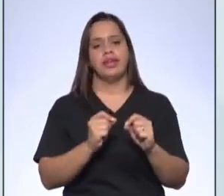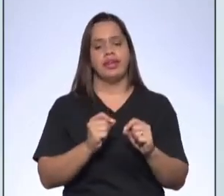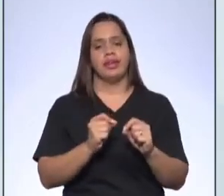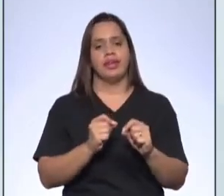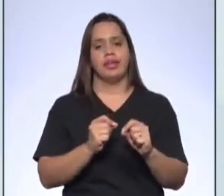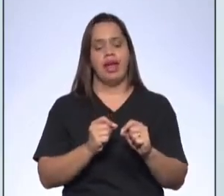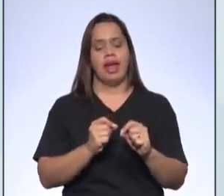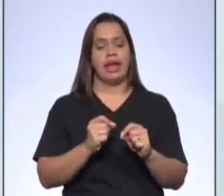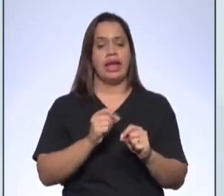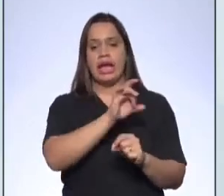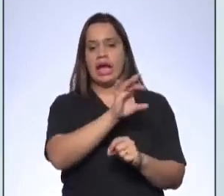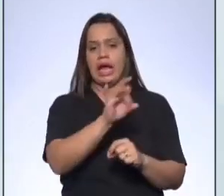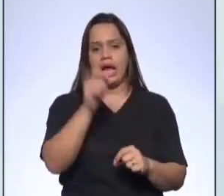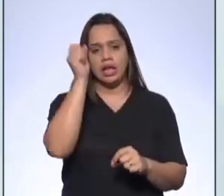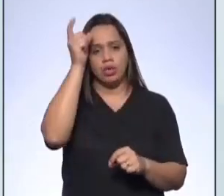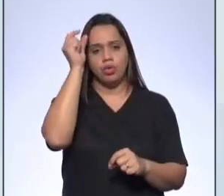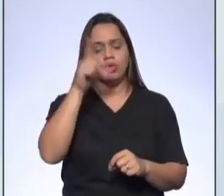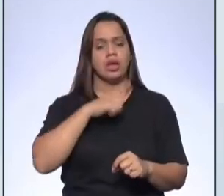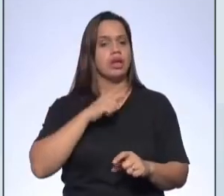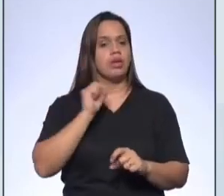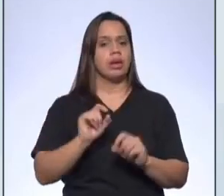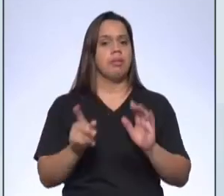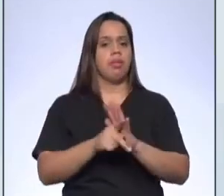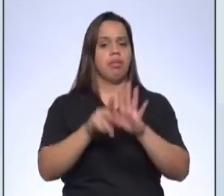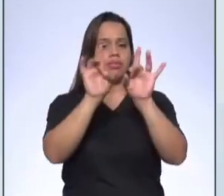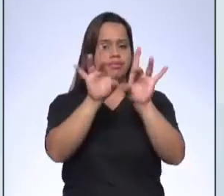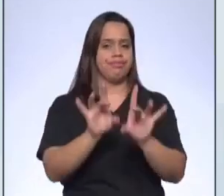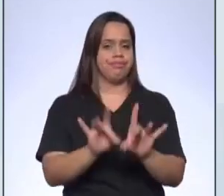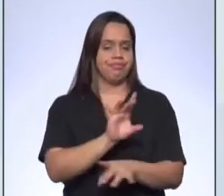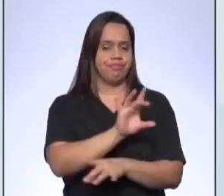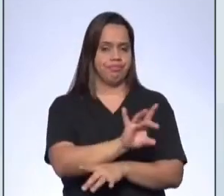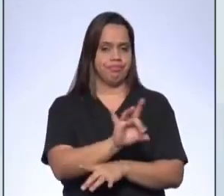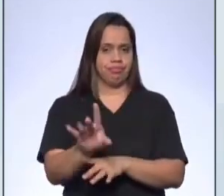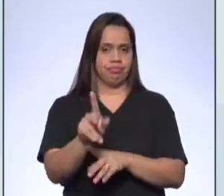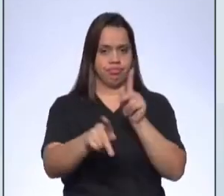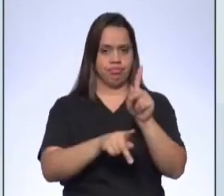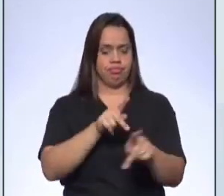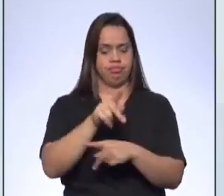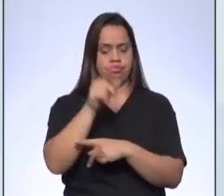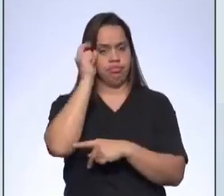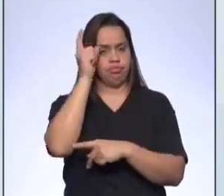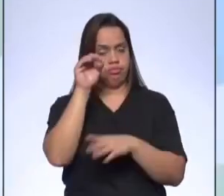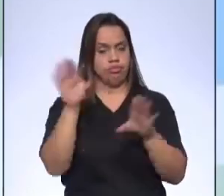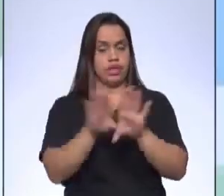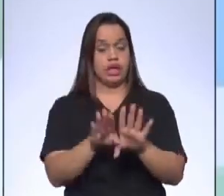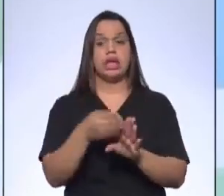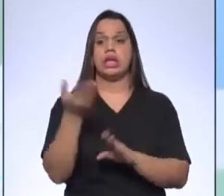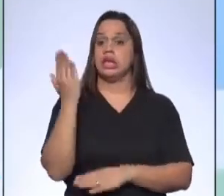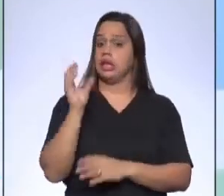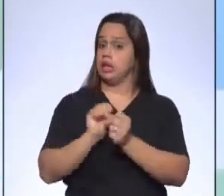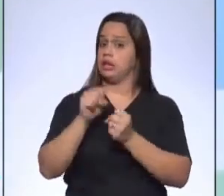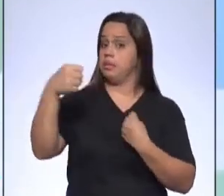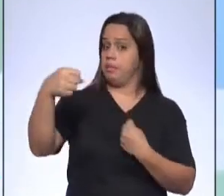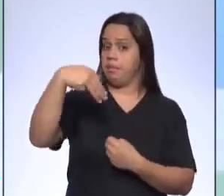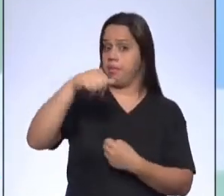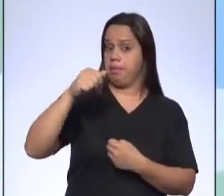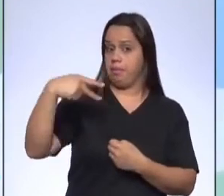especificidades da sua cultura. Portanto, nesse mapa, nós conseguimos observar que,